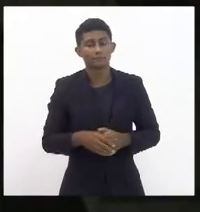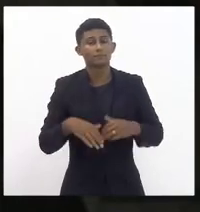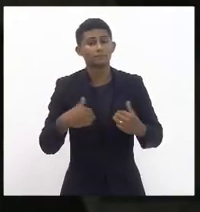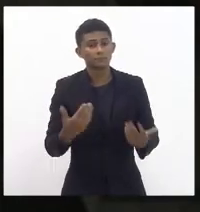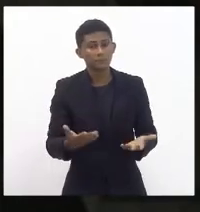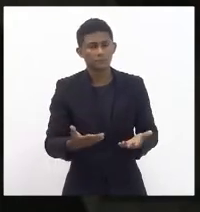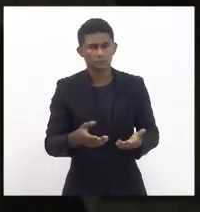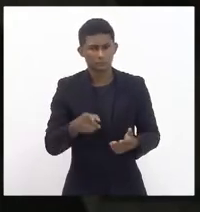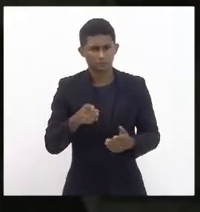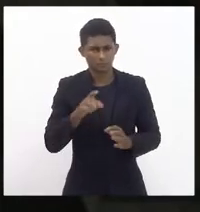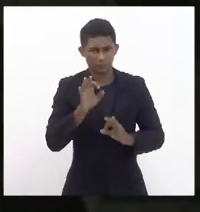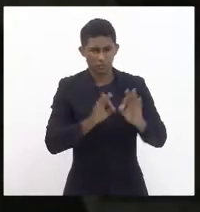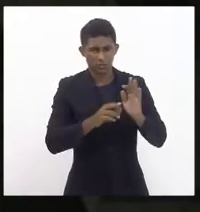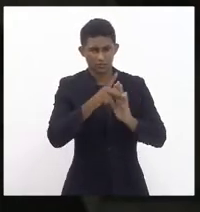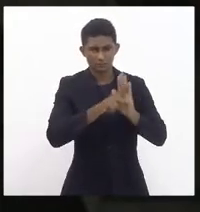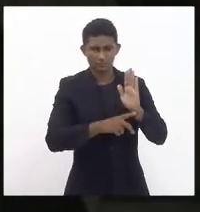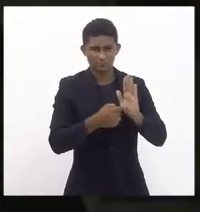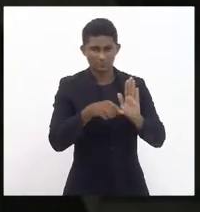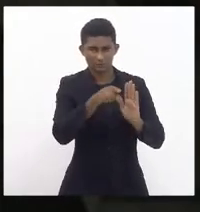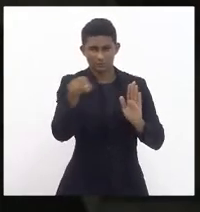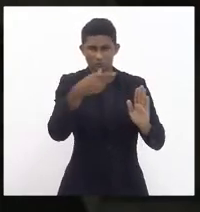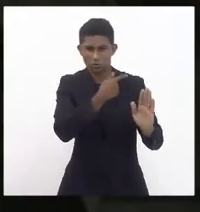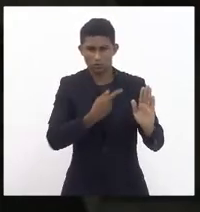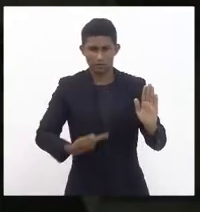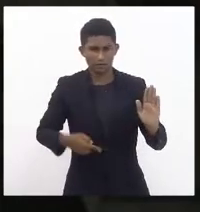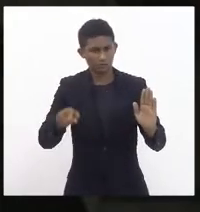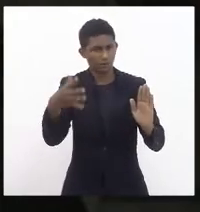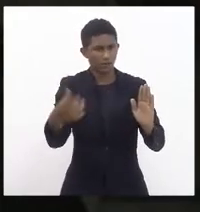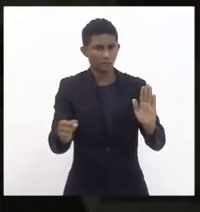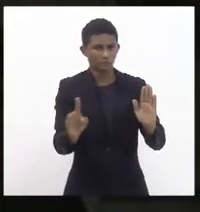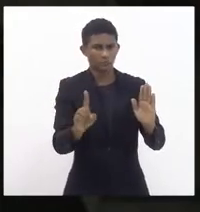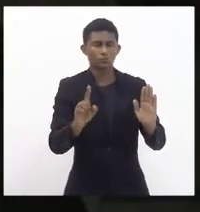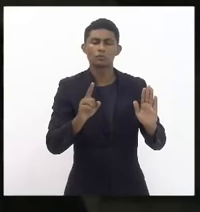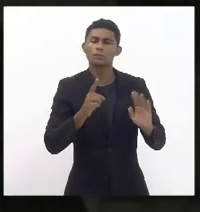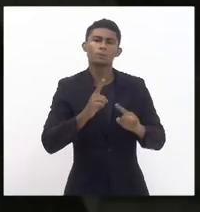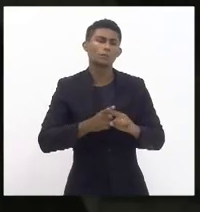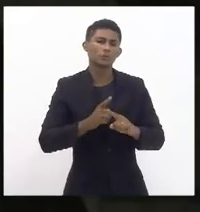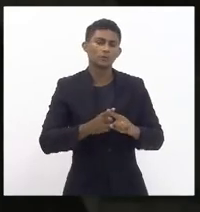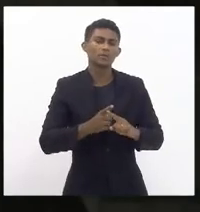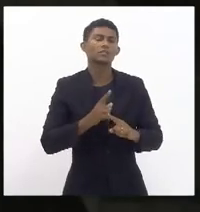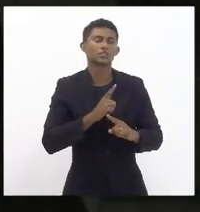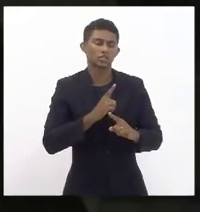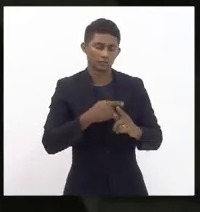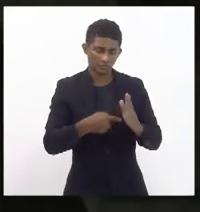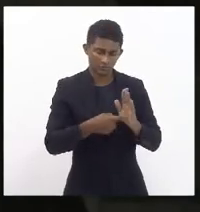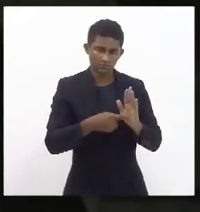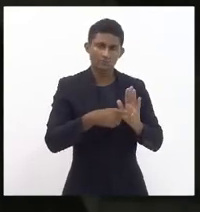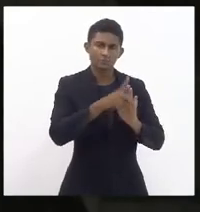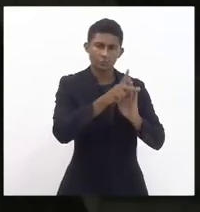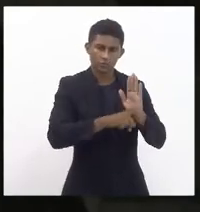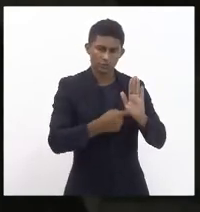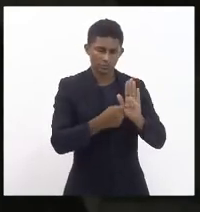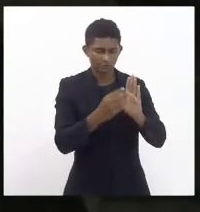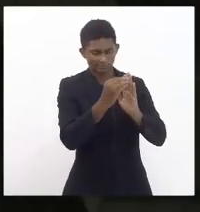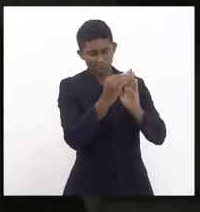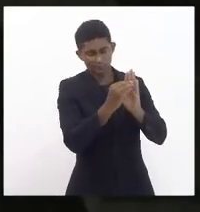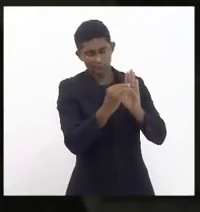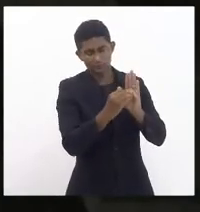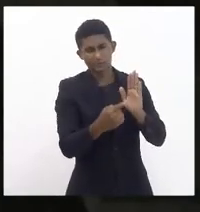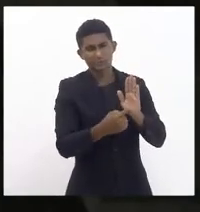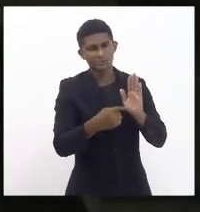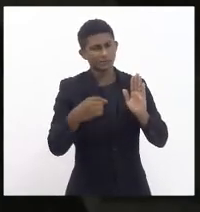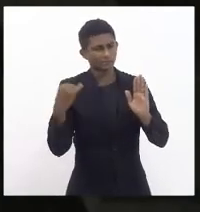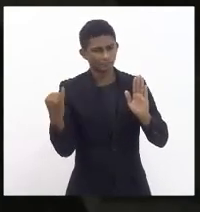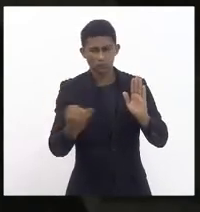projeto de governo vetor é um projeto que com algumas coisas muito Claras e